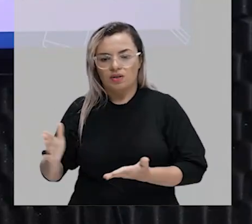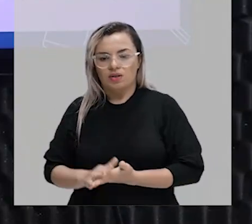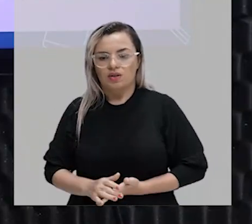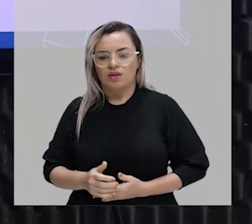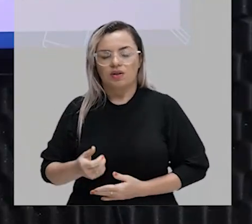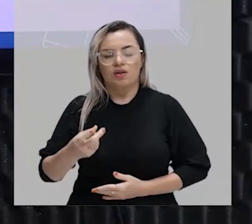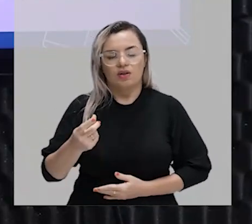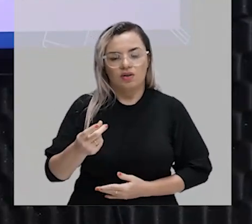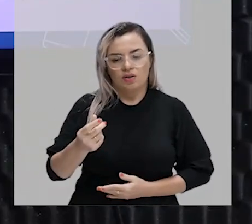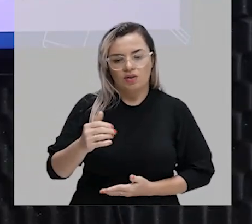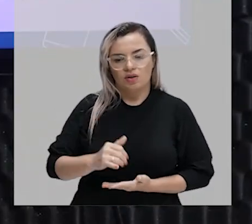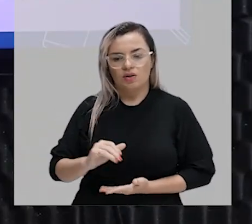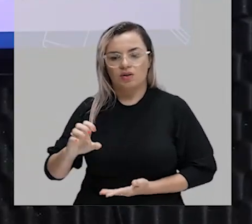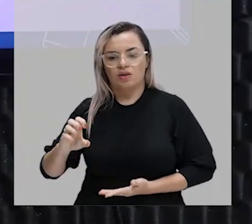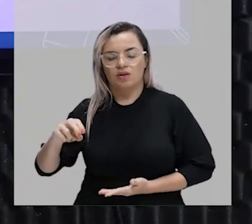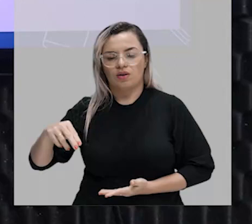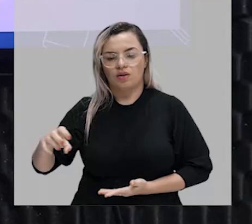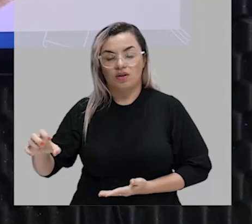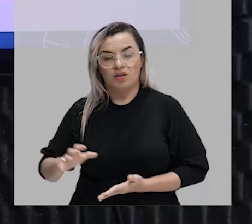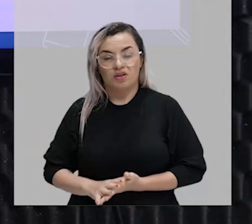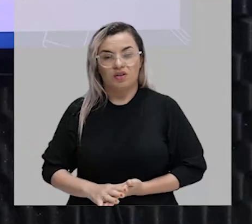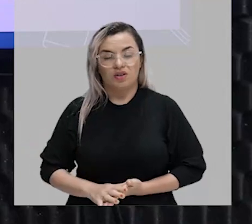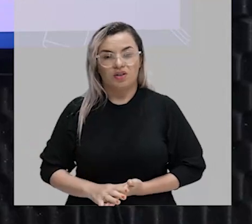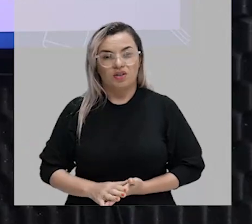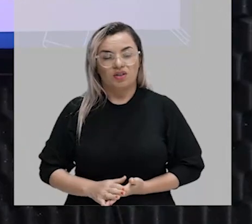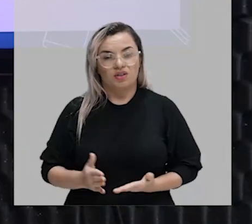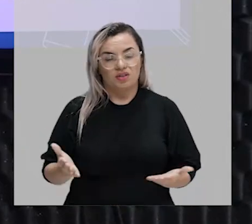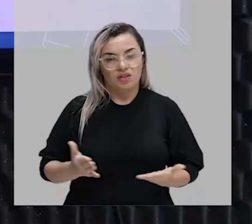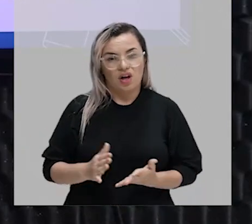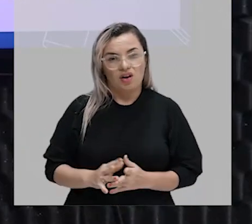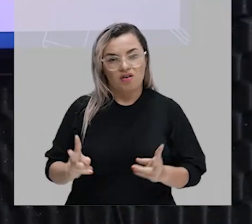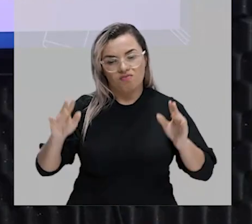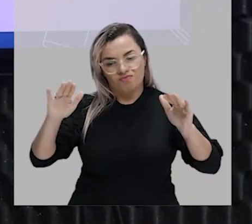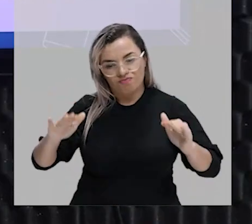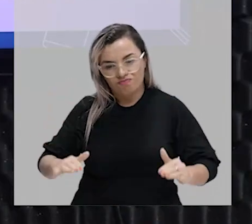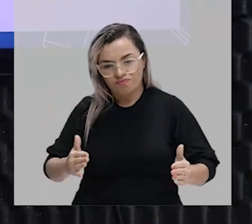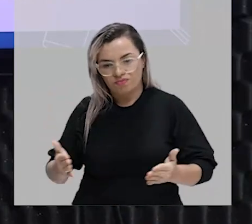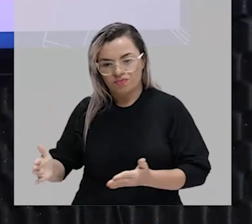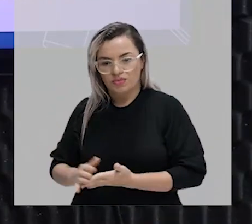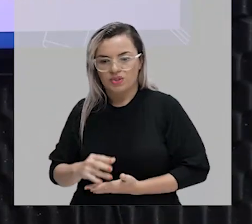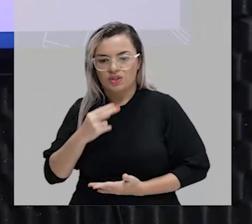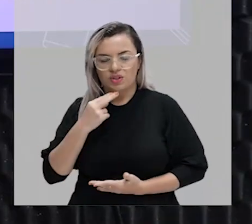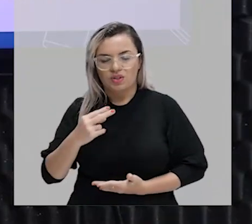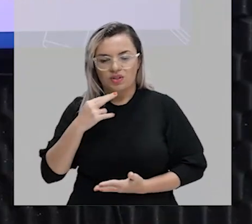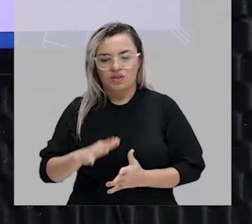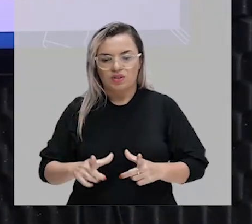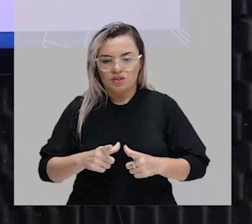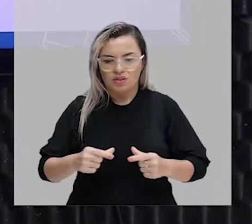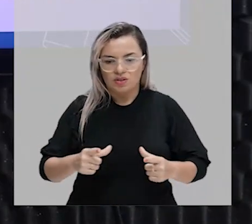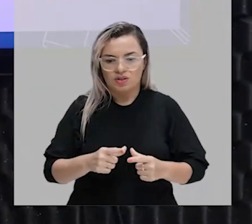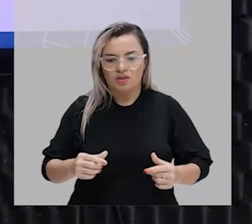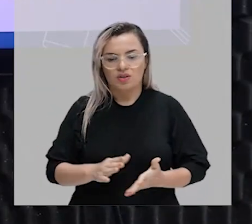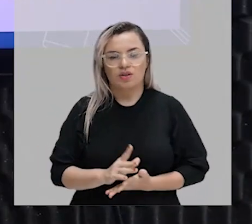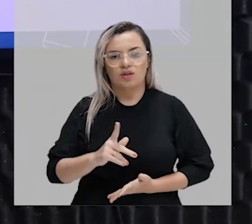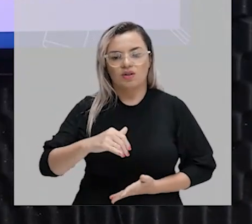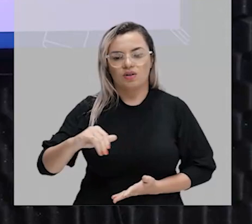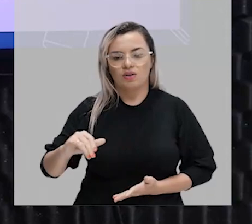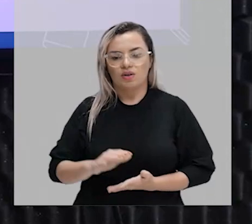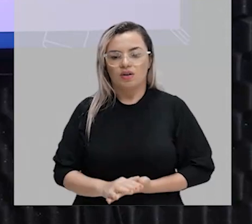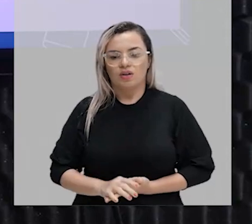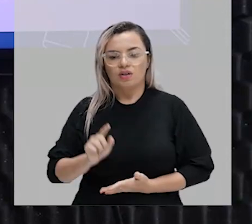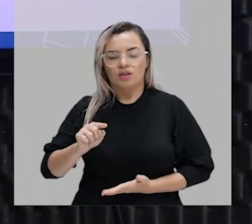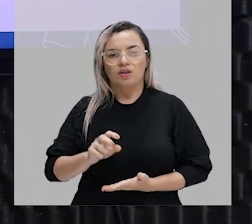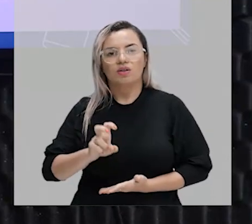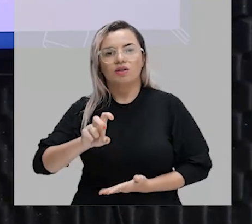tendo uma grande desvalorização, diga-se de passagem. O idioma oficial é o japonês. E o PIB, tá certo? Ele está na casa de